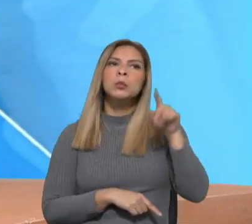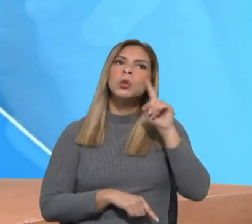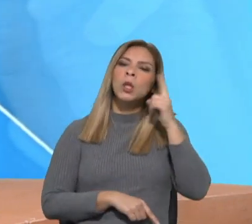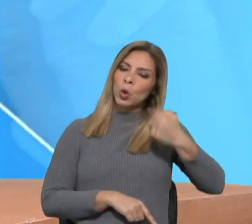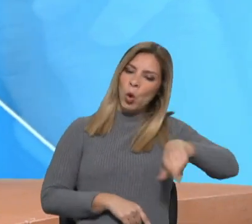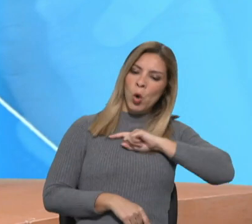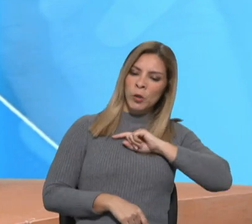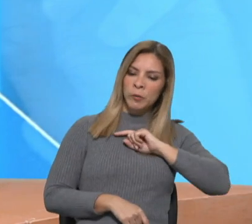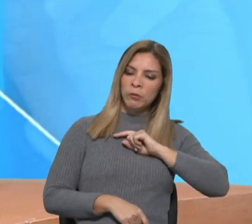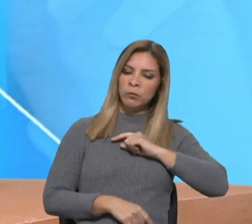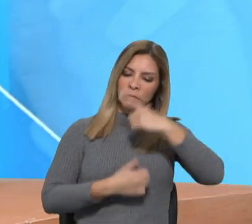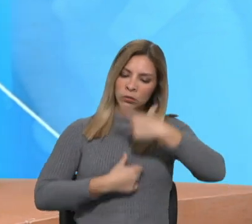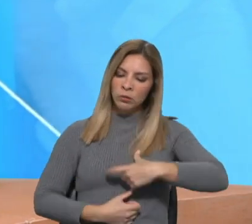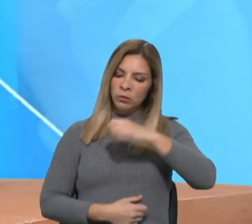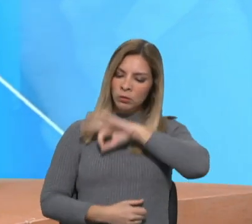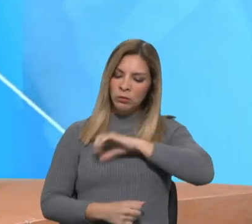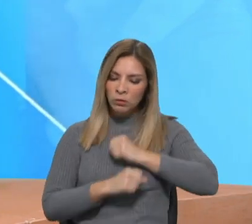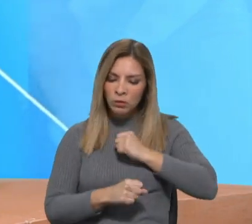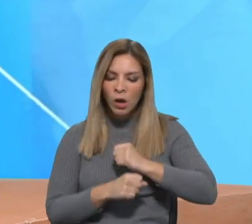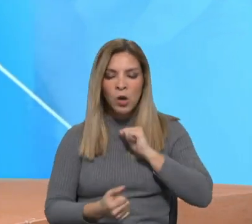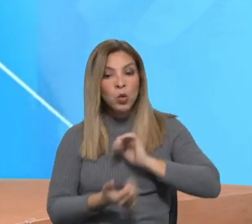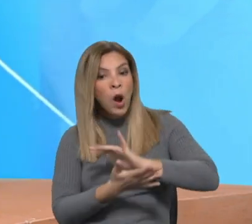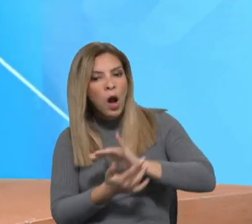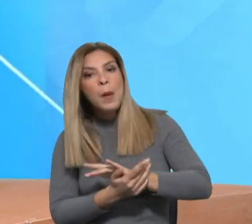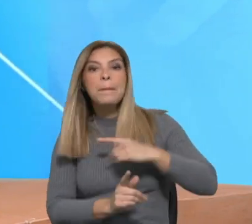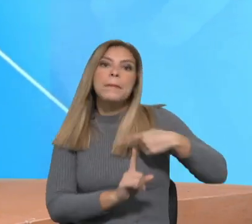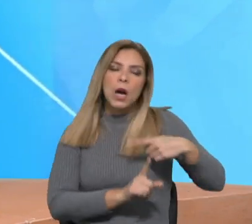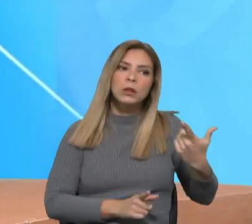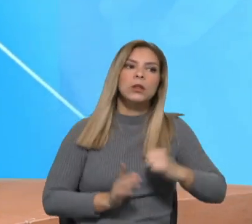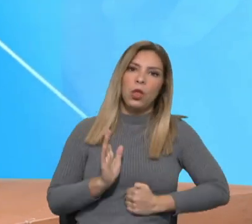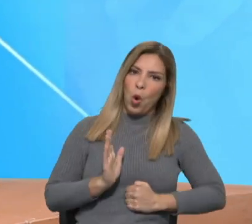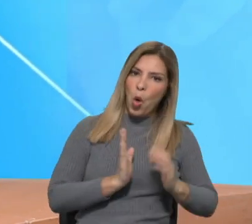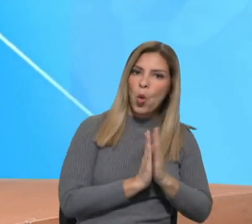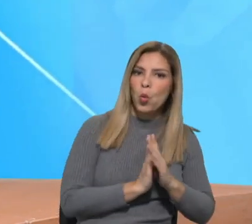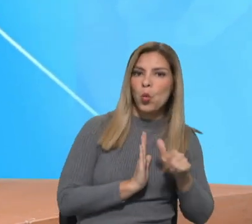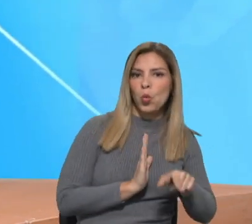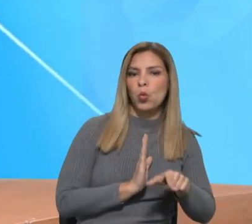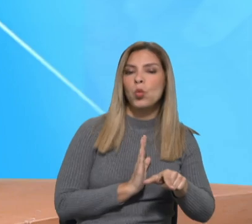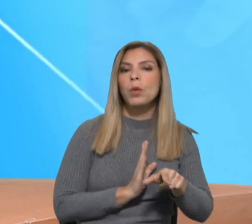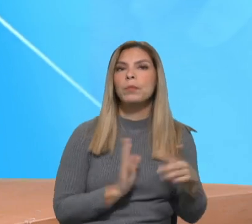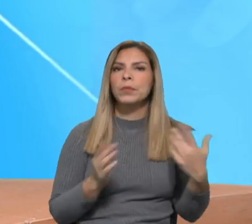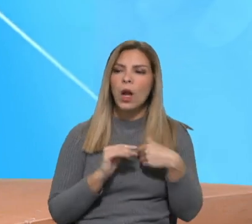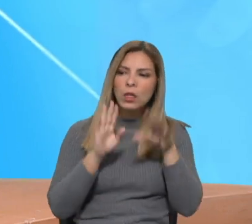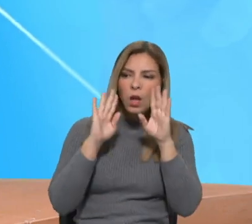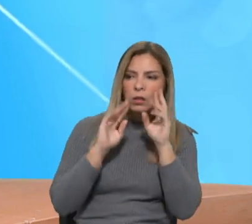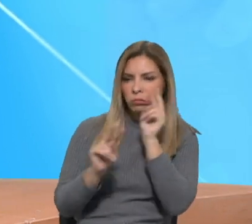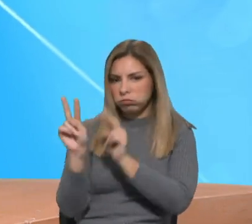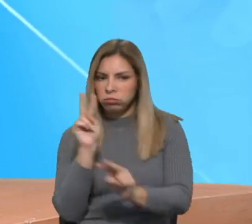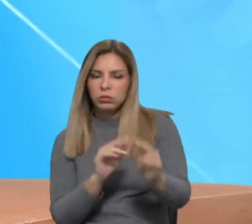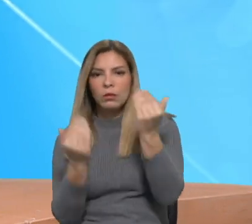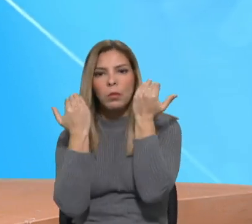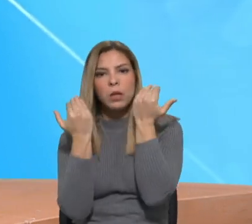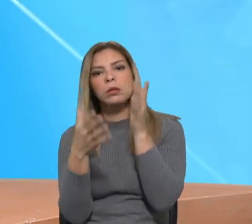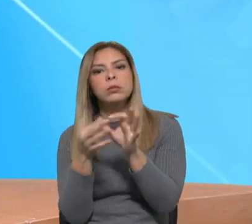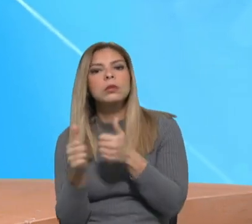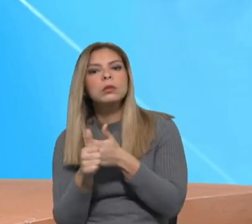jornalistas, para nós enquanto católicos e para todos aqueles que, estando na sociedade, estando atentos aos vários fenómenos de violência e desinformação, querem saber que